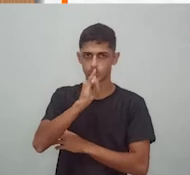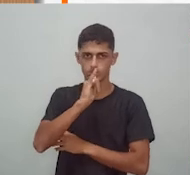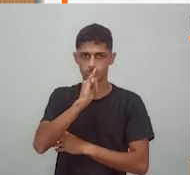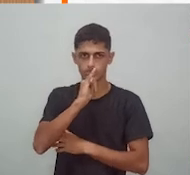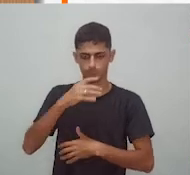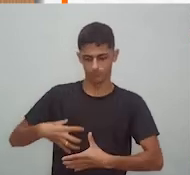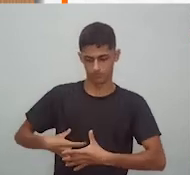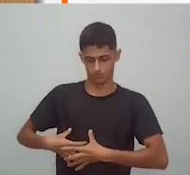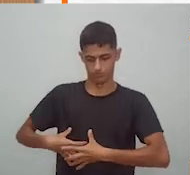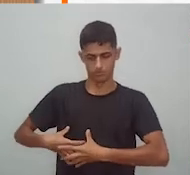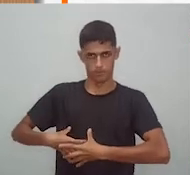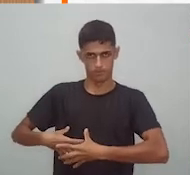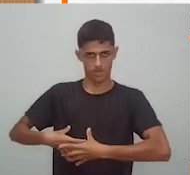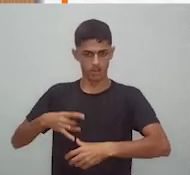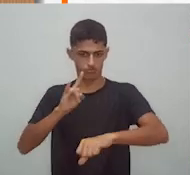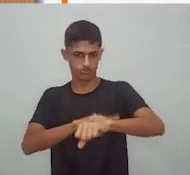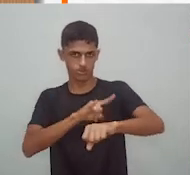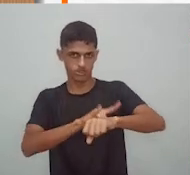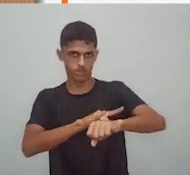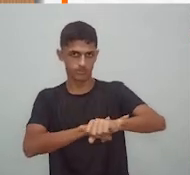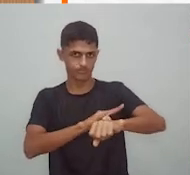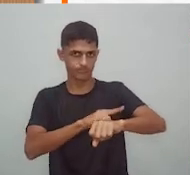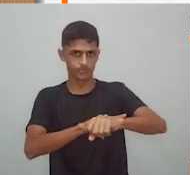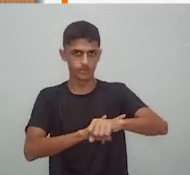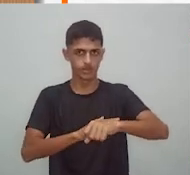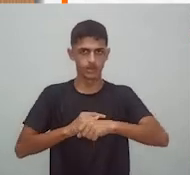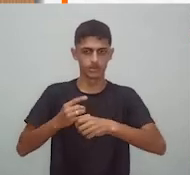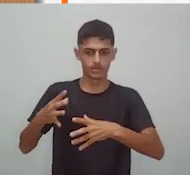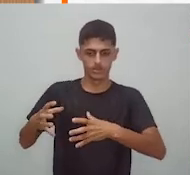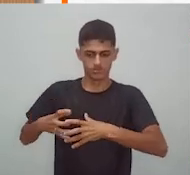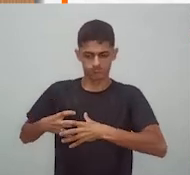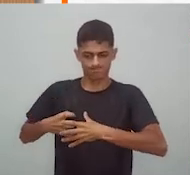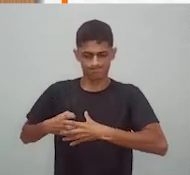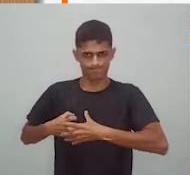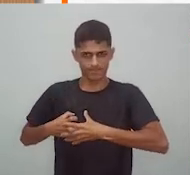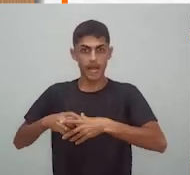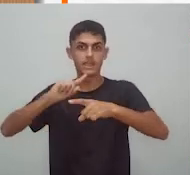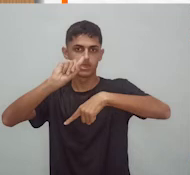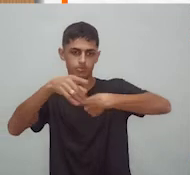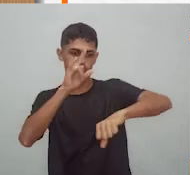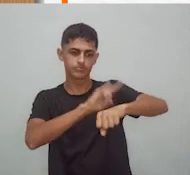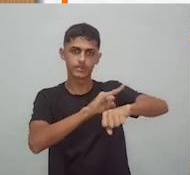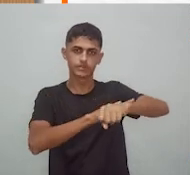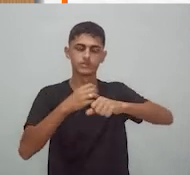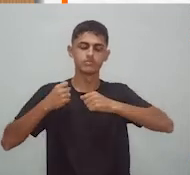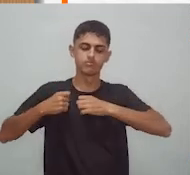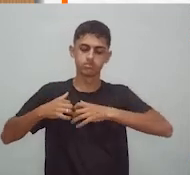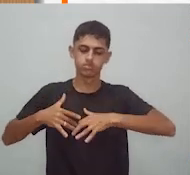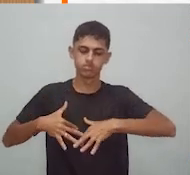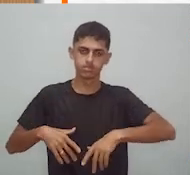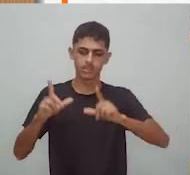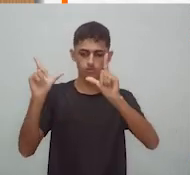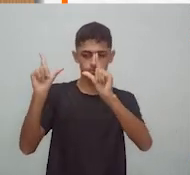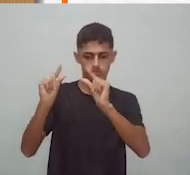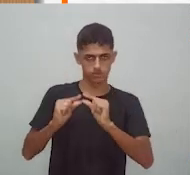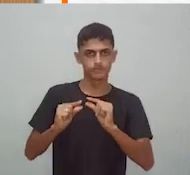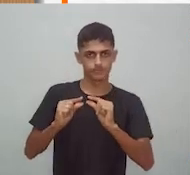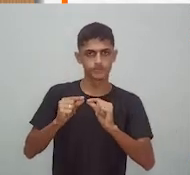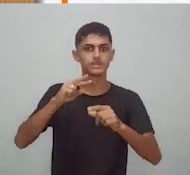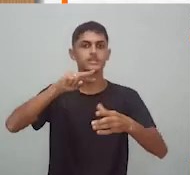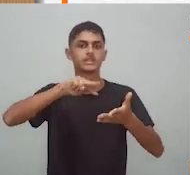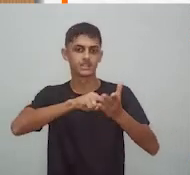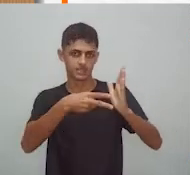a minha bexiga, quando ela está fazendo xixi, ela está contraindo. E depois, quando acaba, ela relaxa. Então, isso